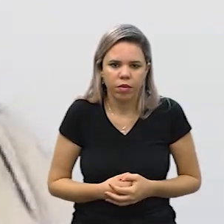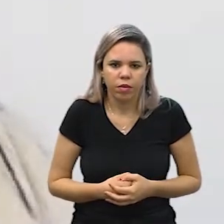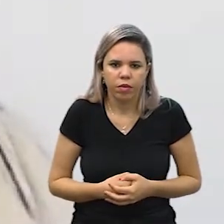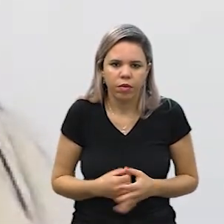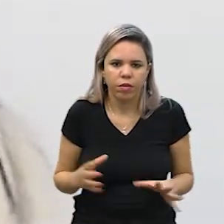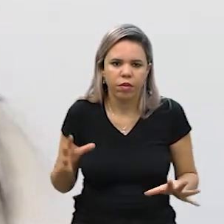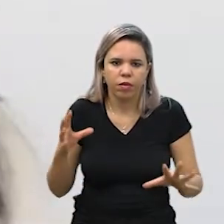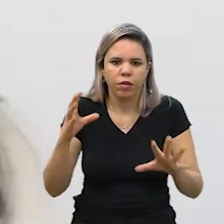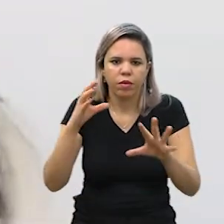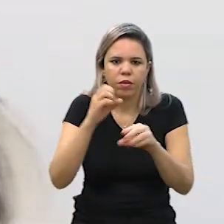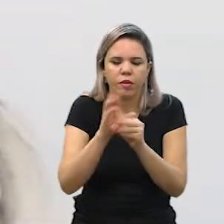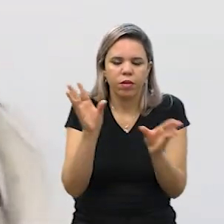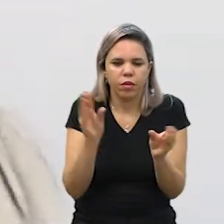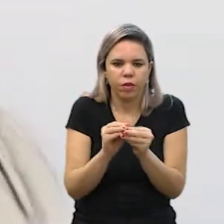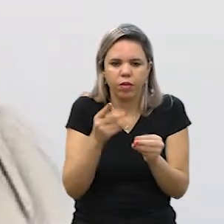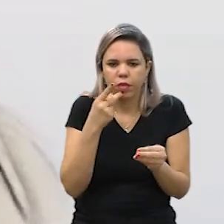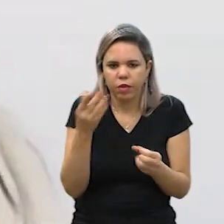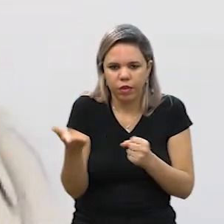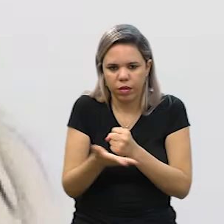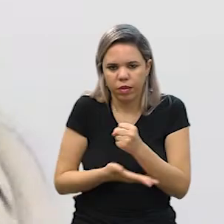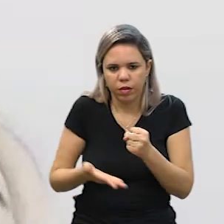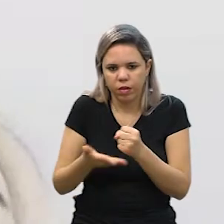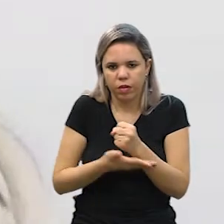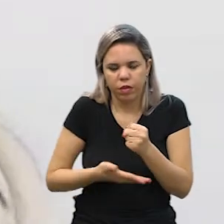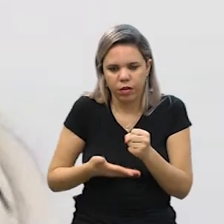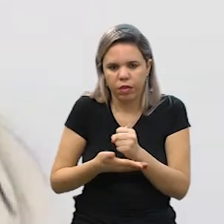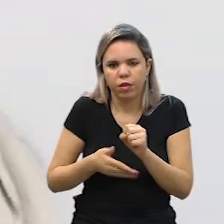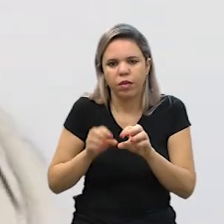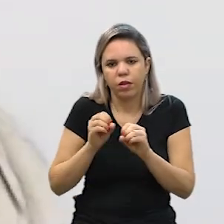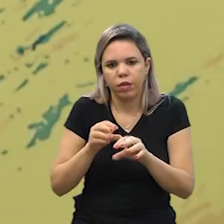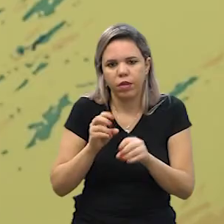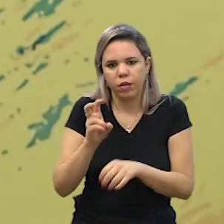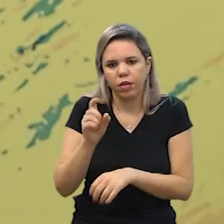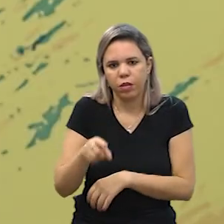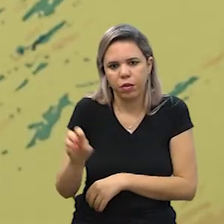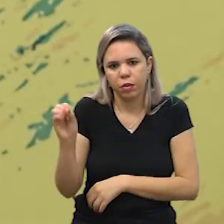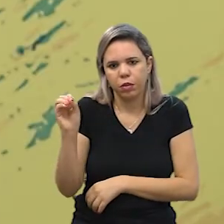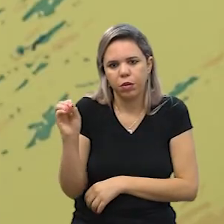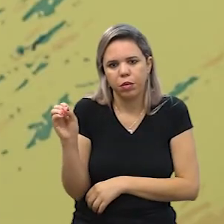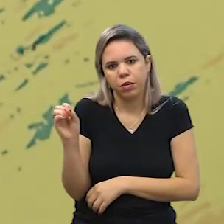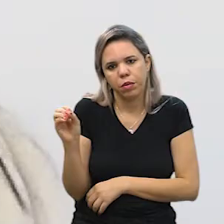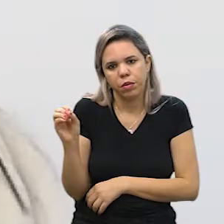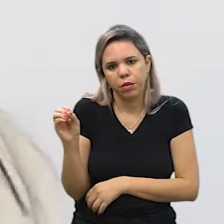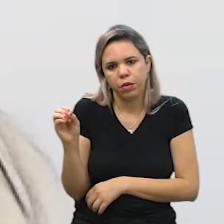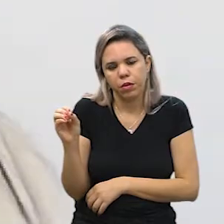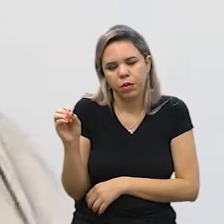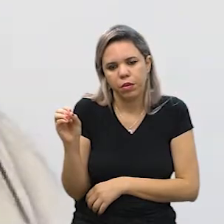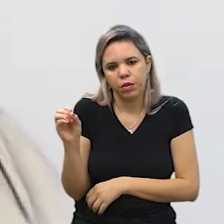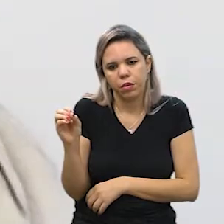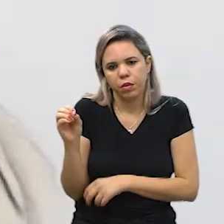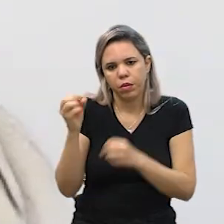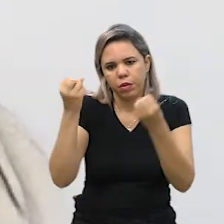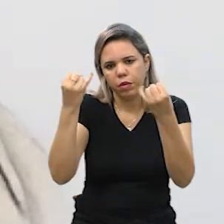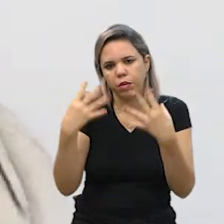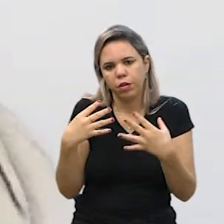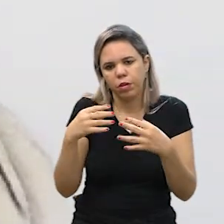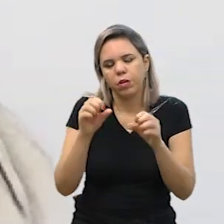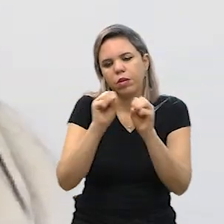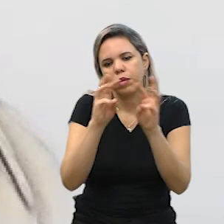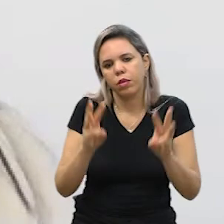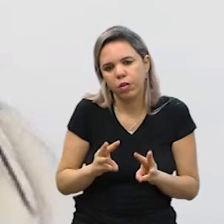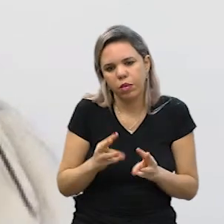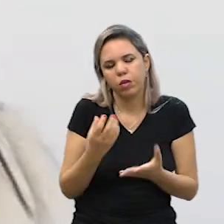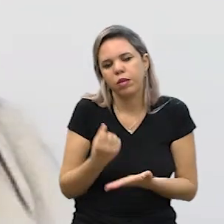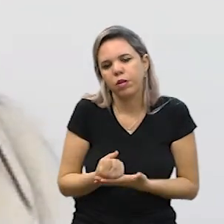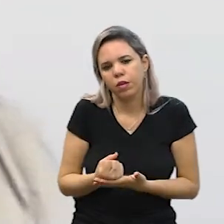num grosso modo, eu posso dizer que essa é a base da Educação 5.0. Perfeito. Né? Essa tratativa dos soft